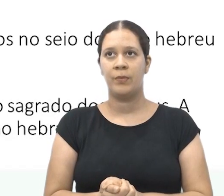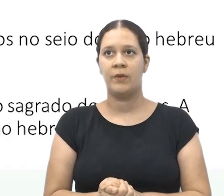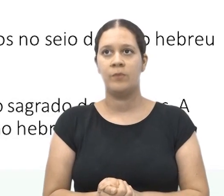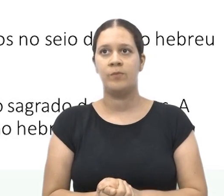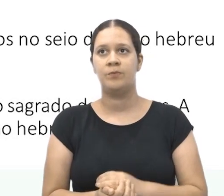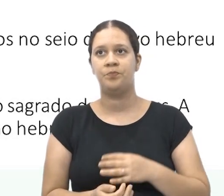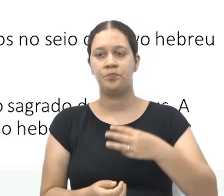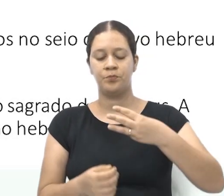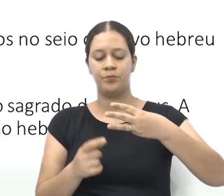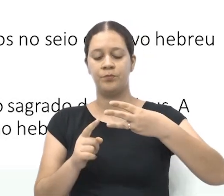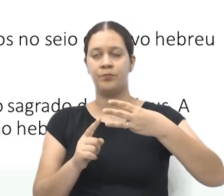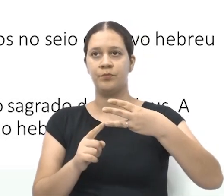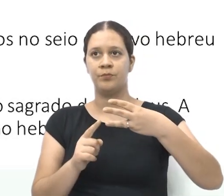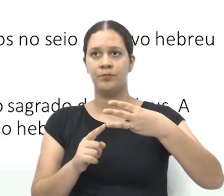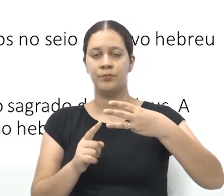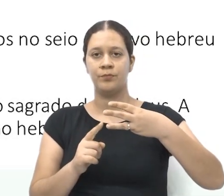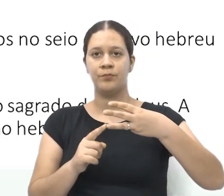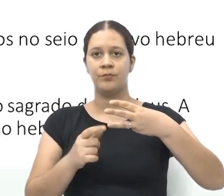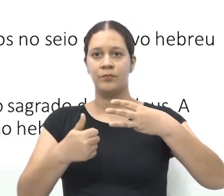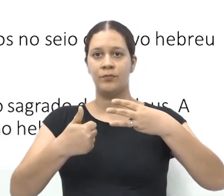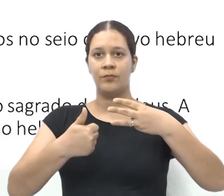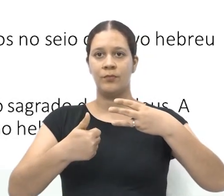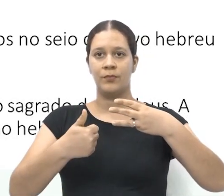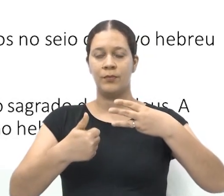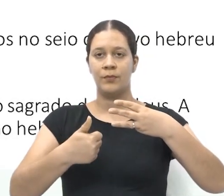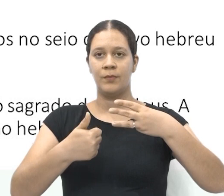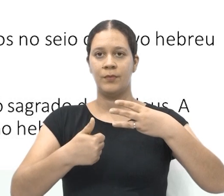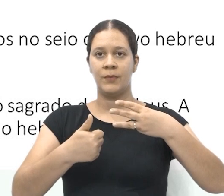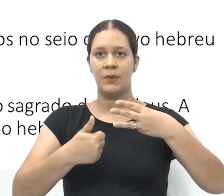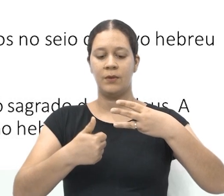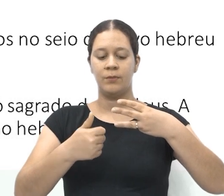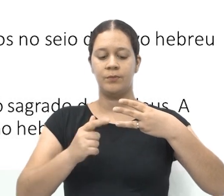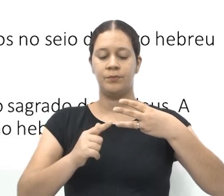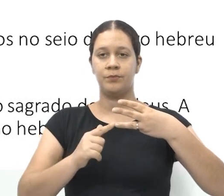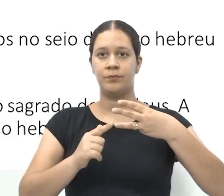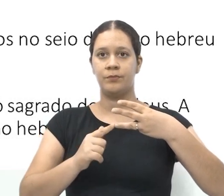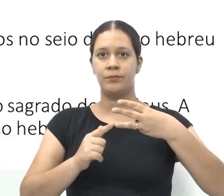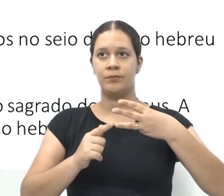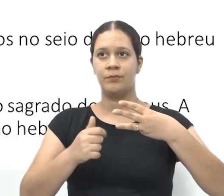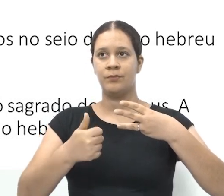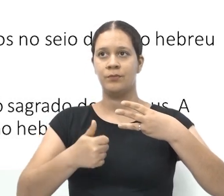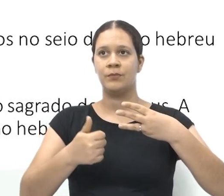Aqui, nessa opção. Dizendo que esse texto recorda um período